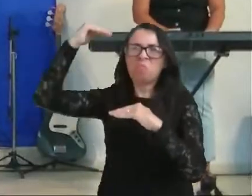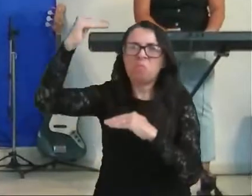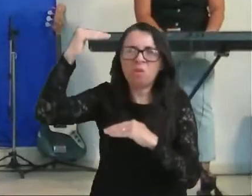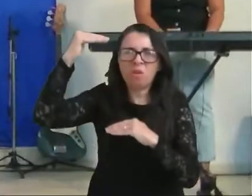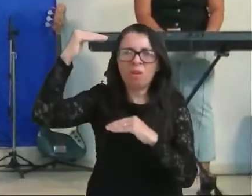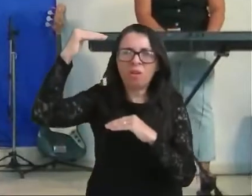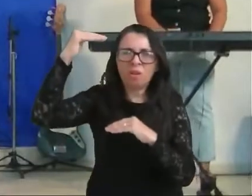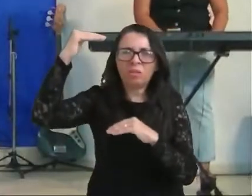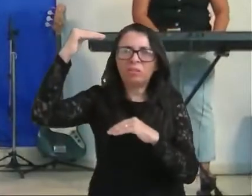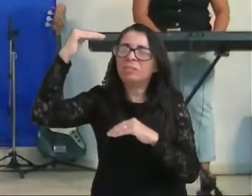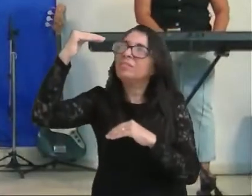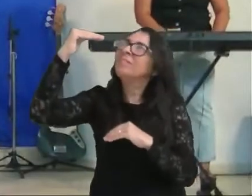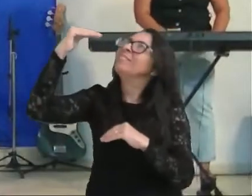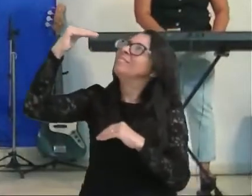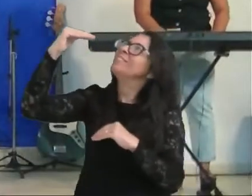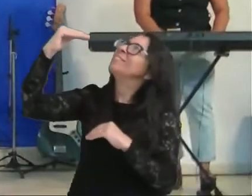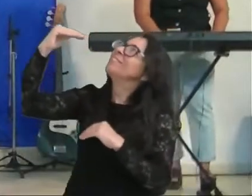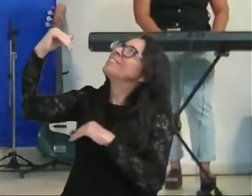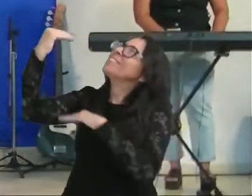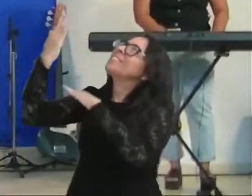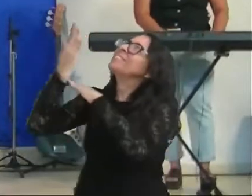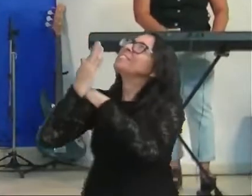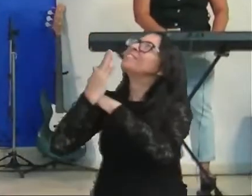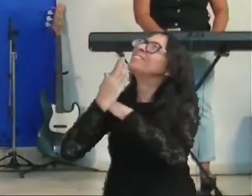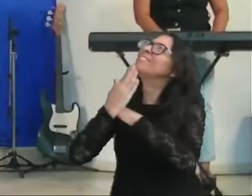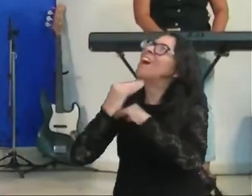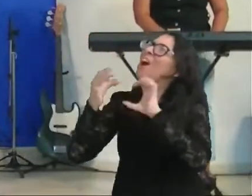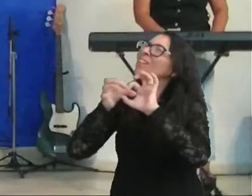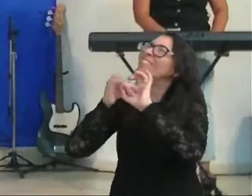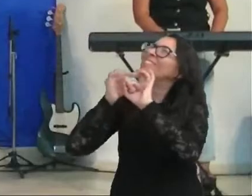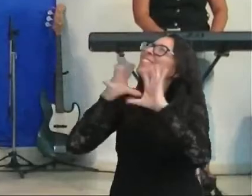impedir de caminhar.